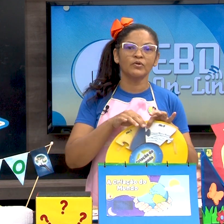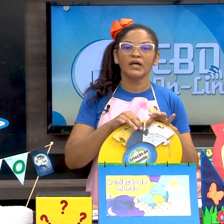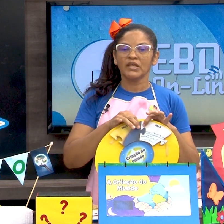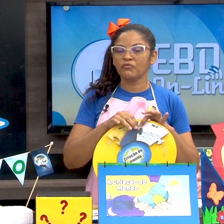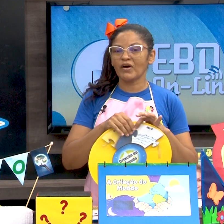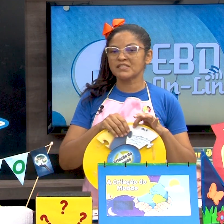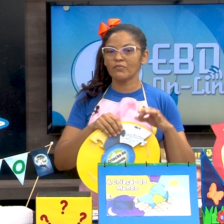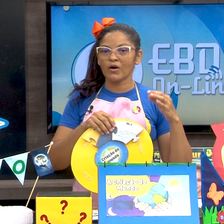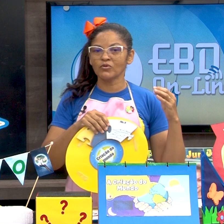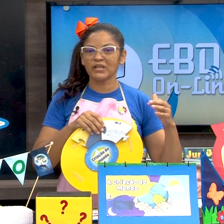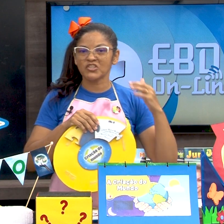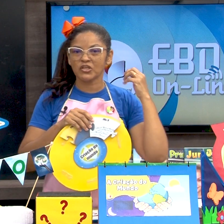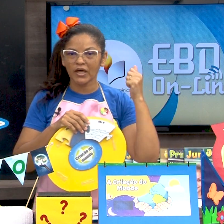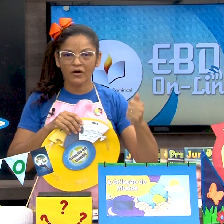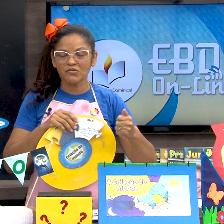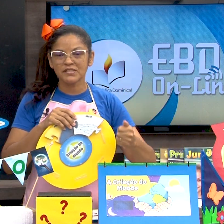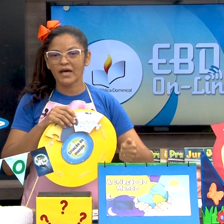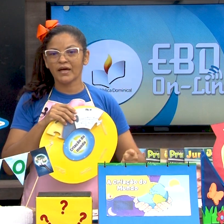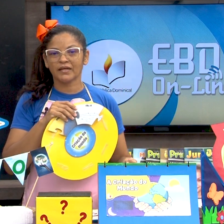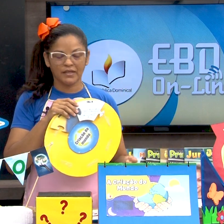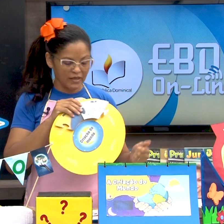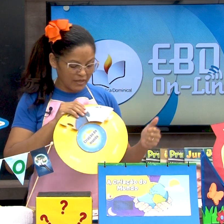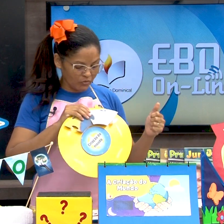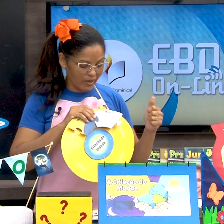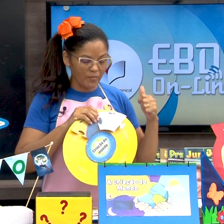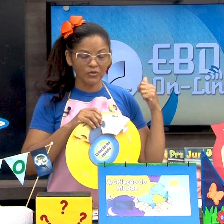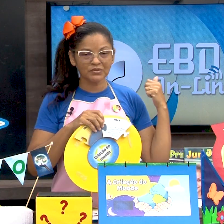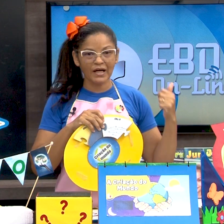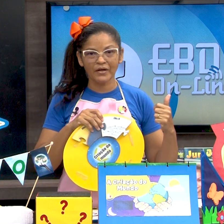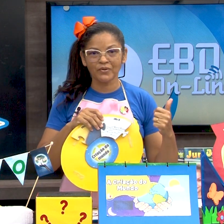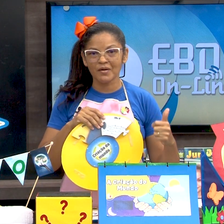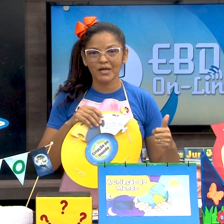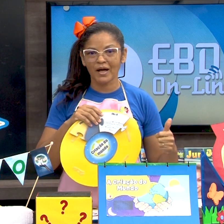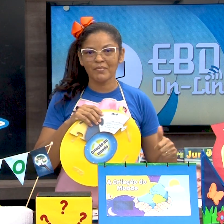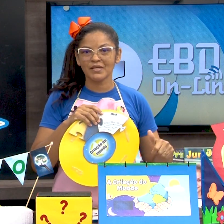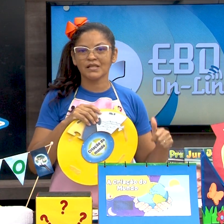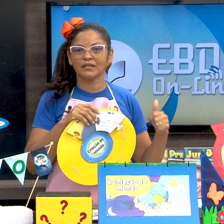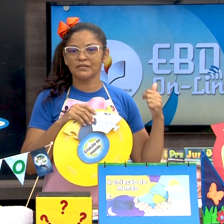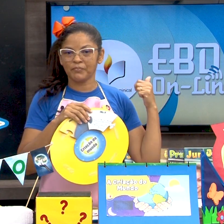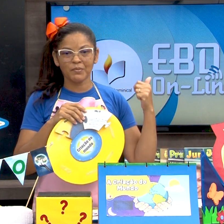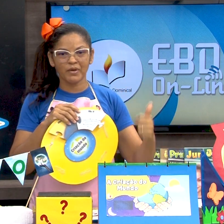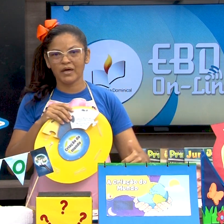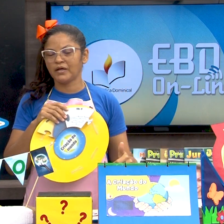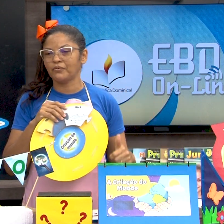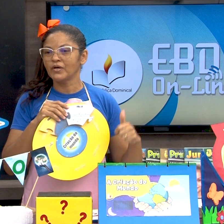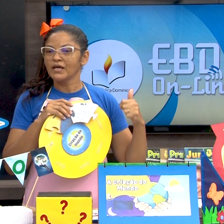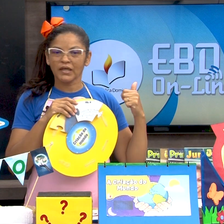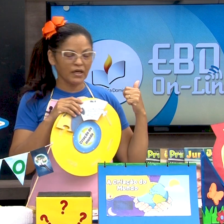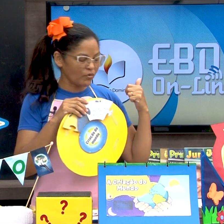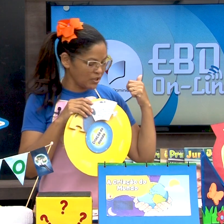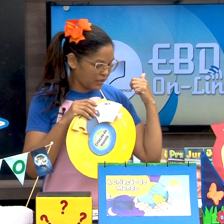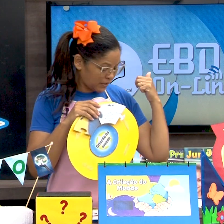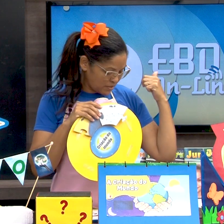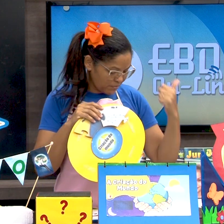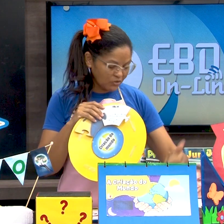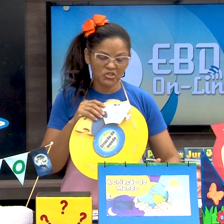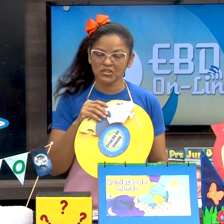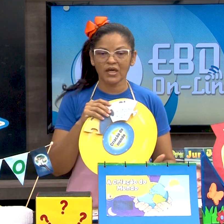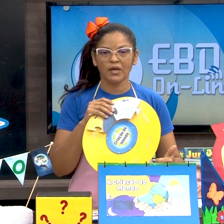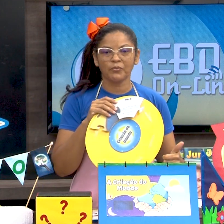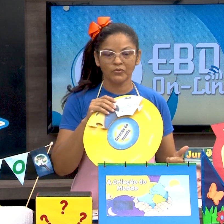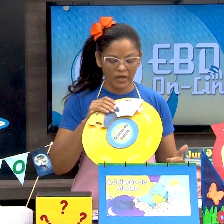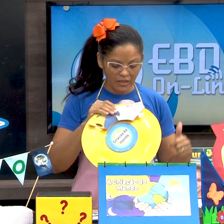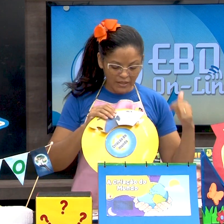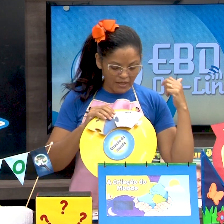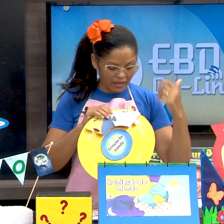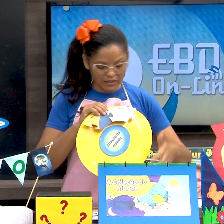cinco e fazer uma contagem quem consegue não é montar o quebra-cabeça primeiro quem em menos